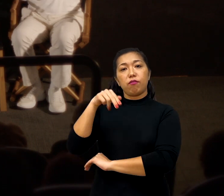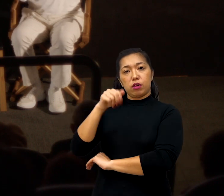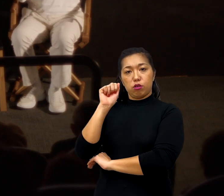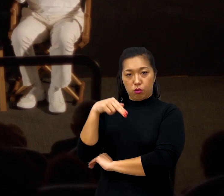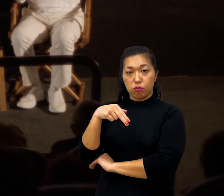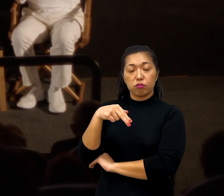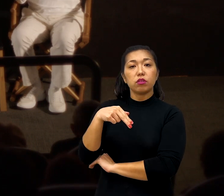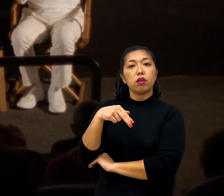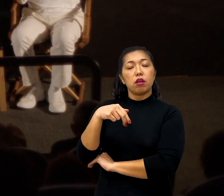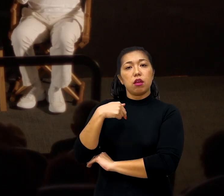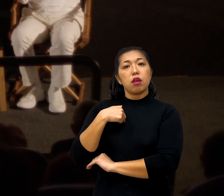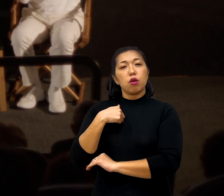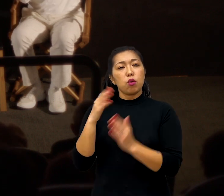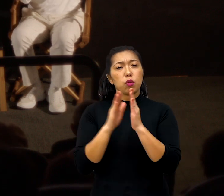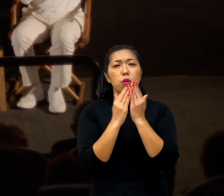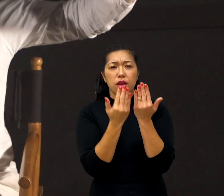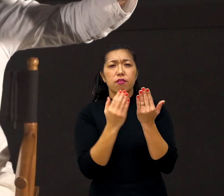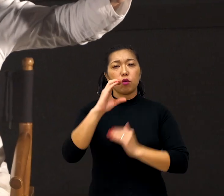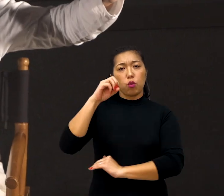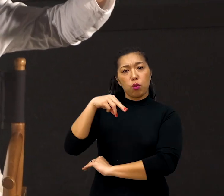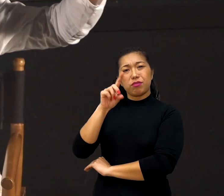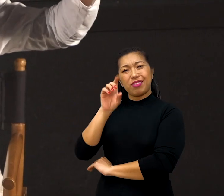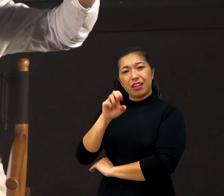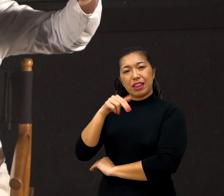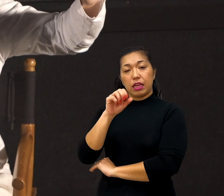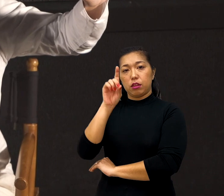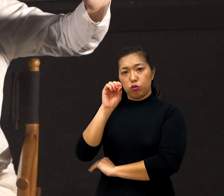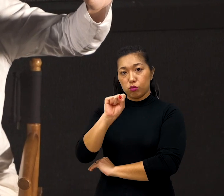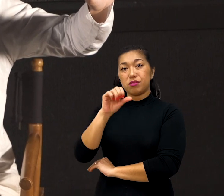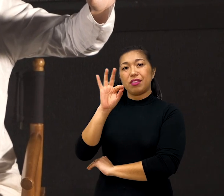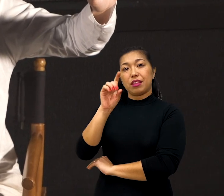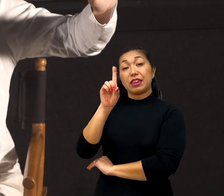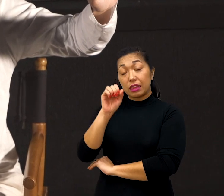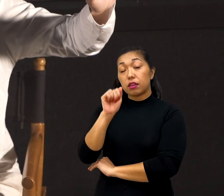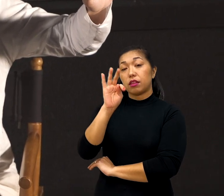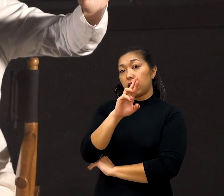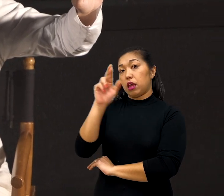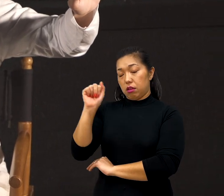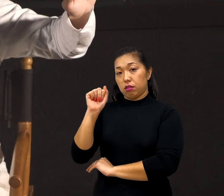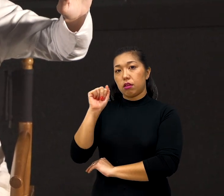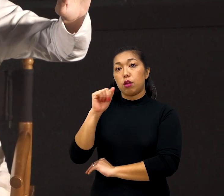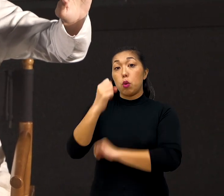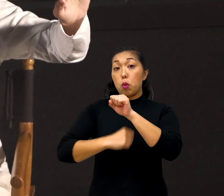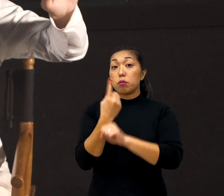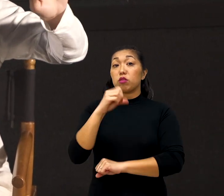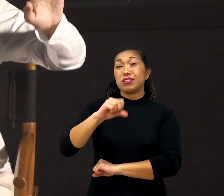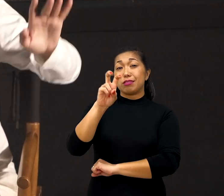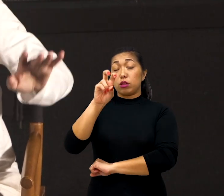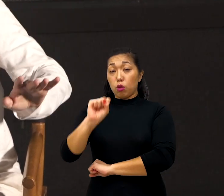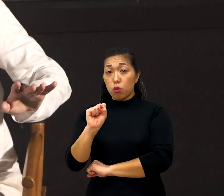em Condenados da Terra, em 1958, tentando sair de lá. Eu estou